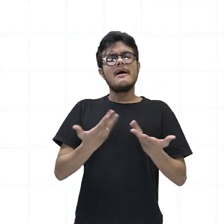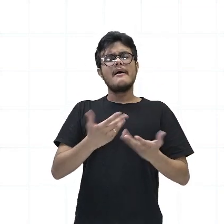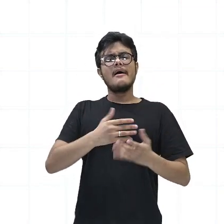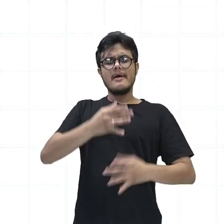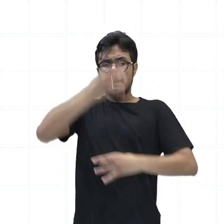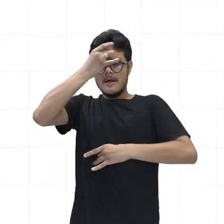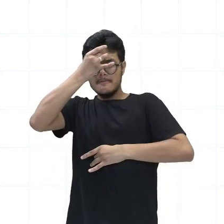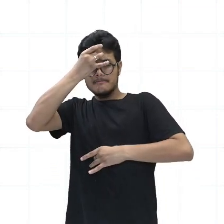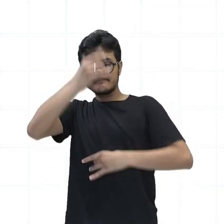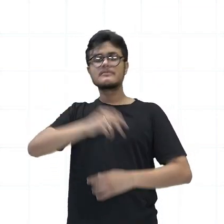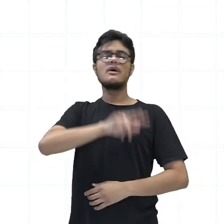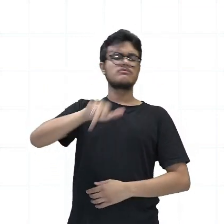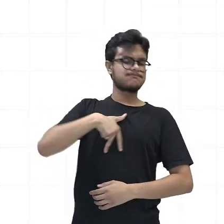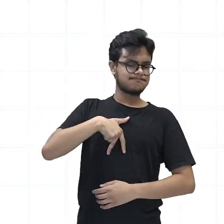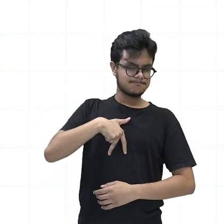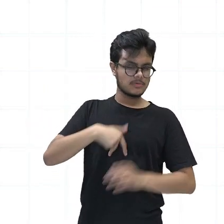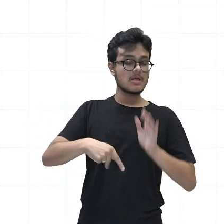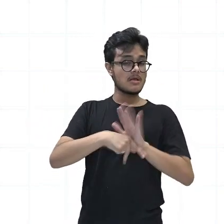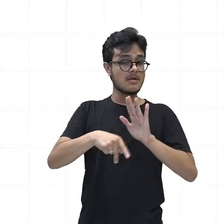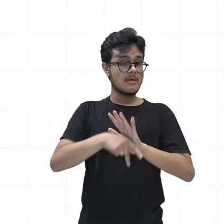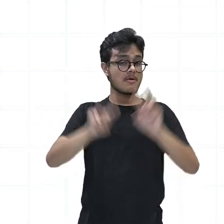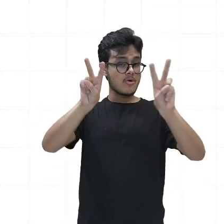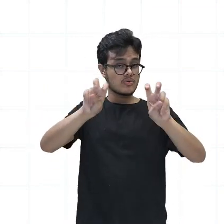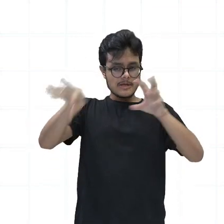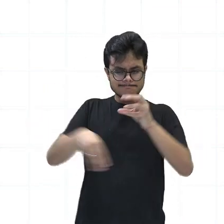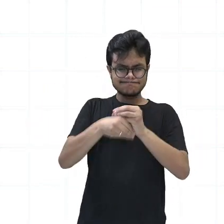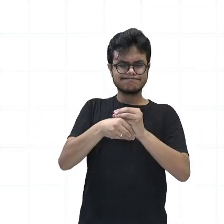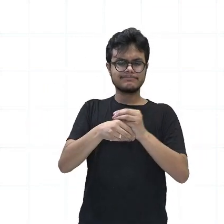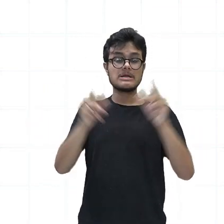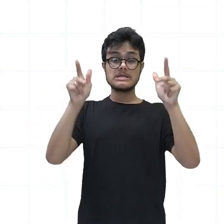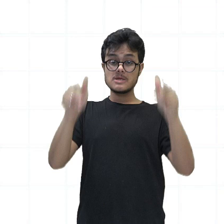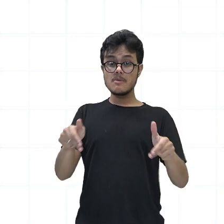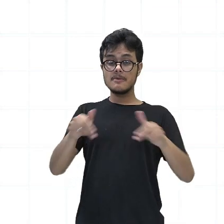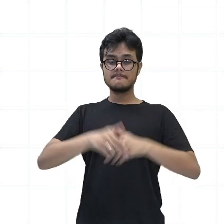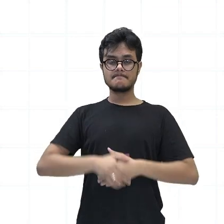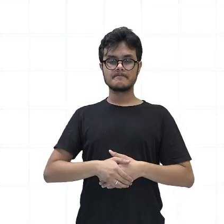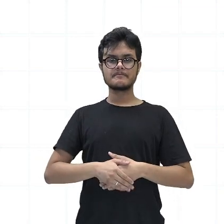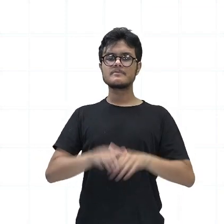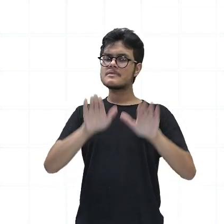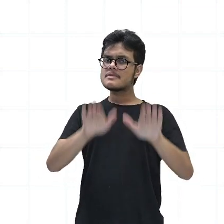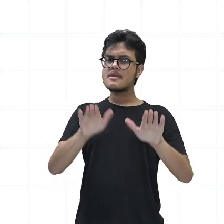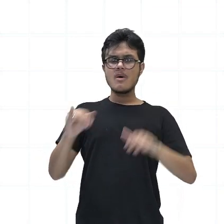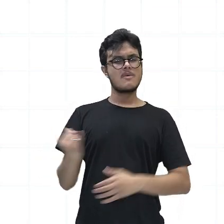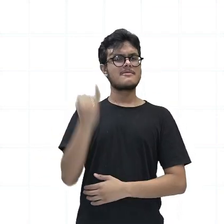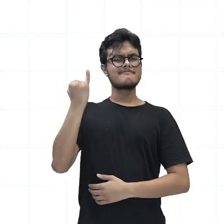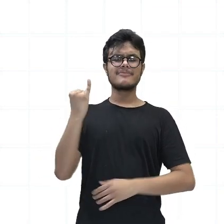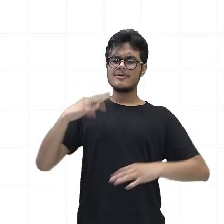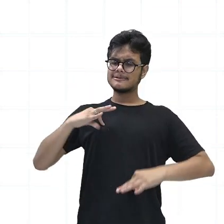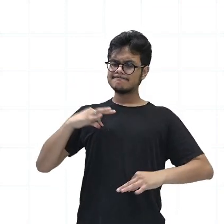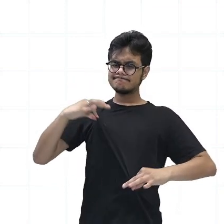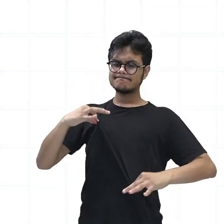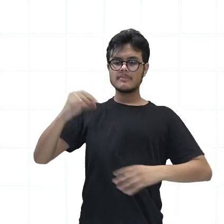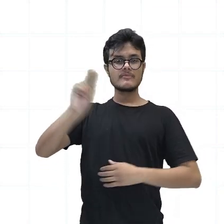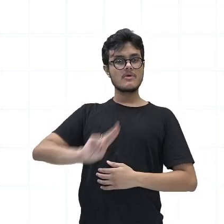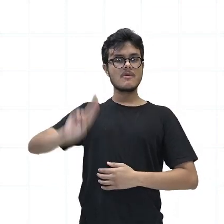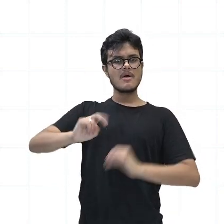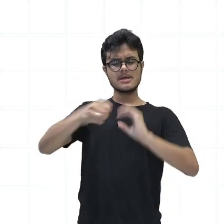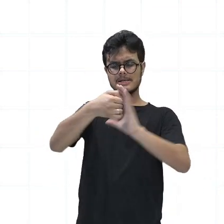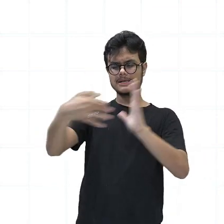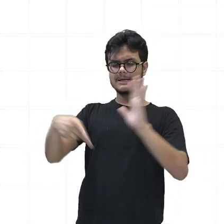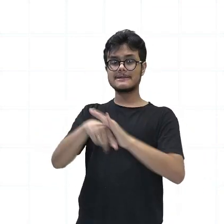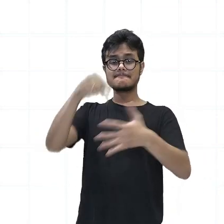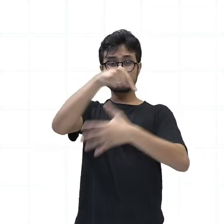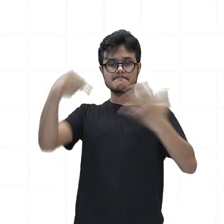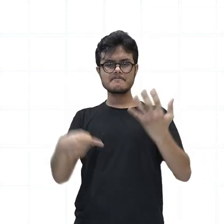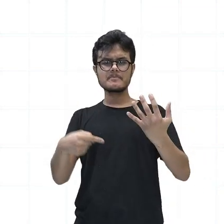e evocar a ambientação da peça. Eles desempenham um papel crucial na caracterização dos personagens,